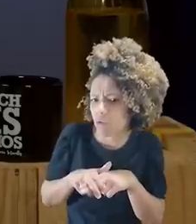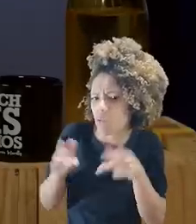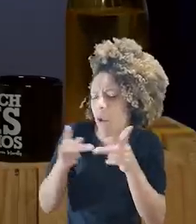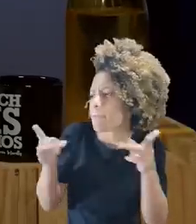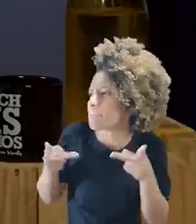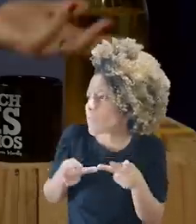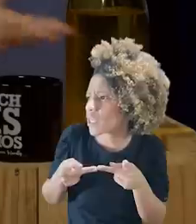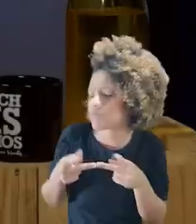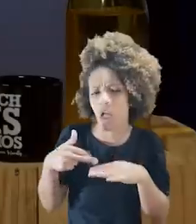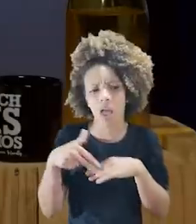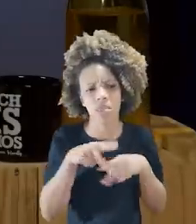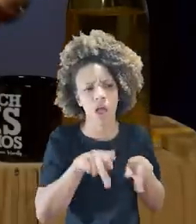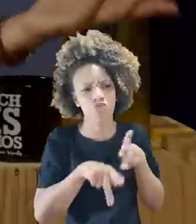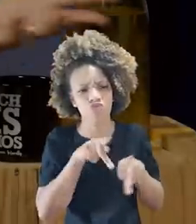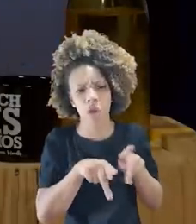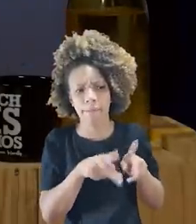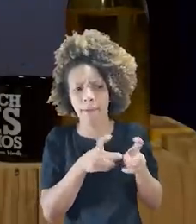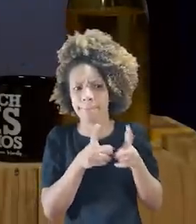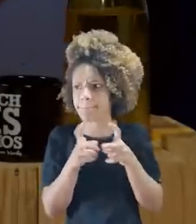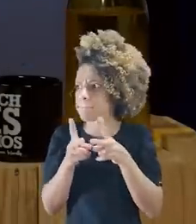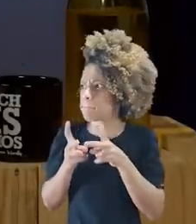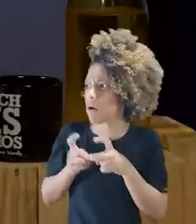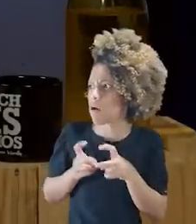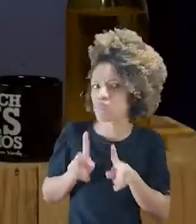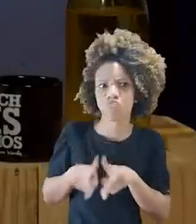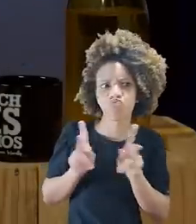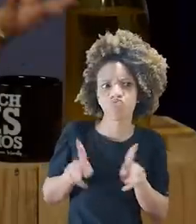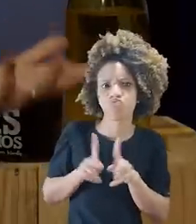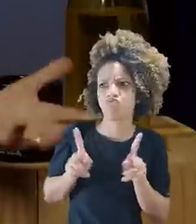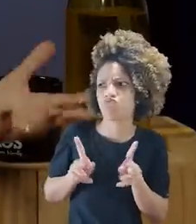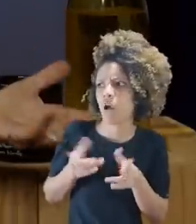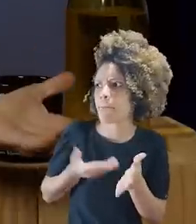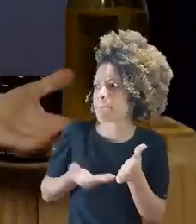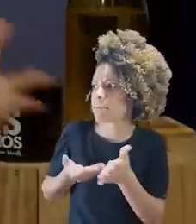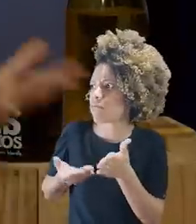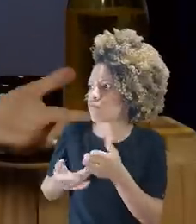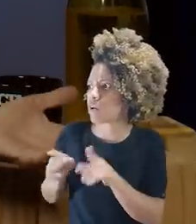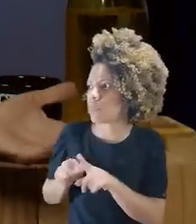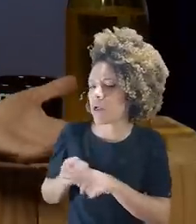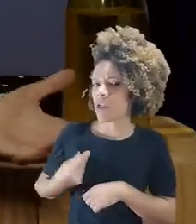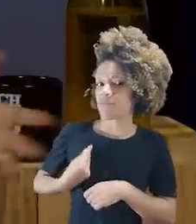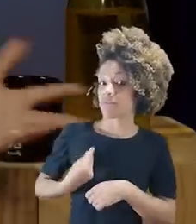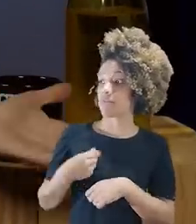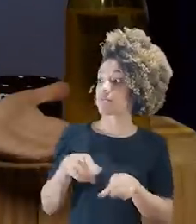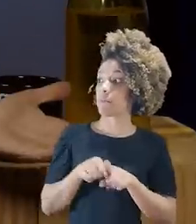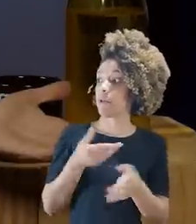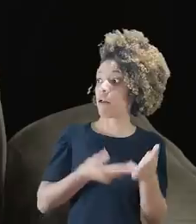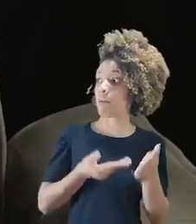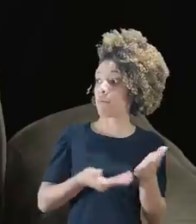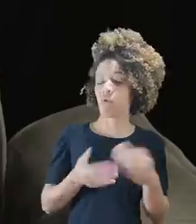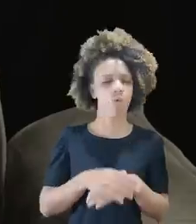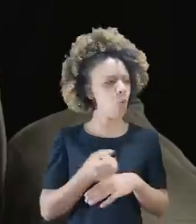pizzaria andar no shopping logo percebi a que a vida da que eu gostava também tinha